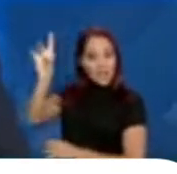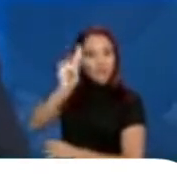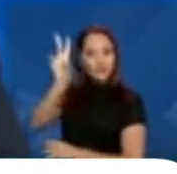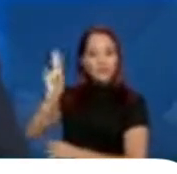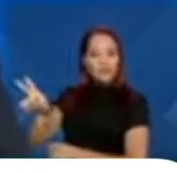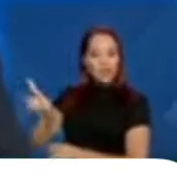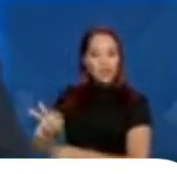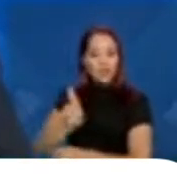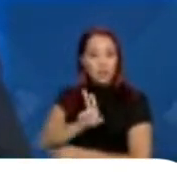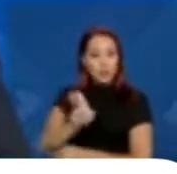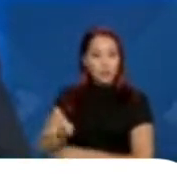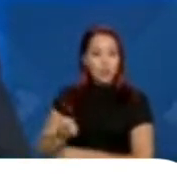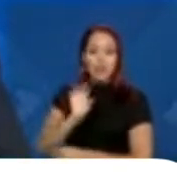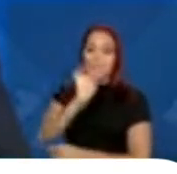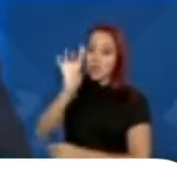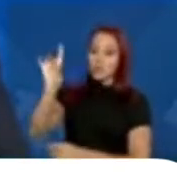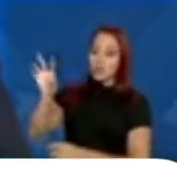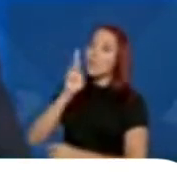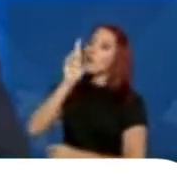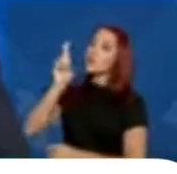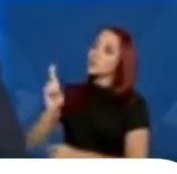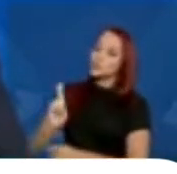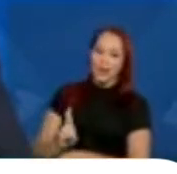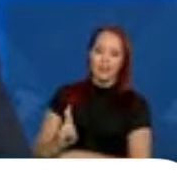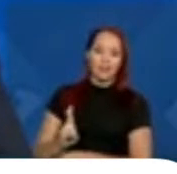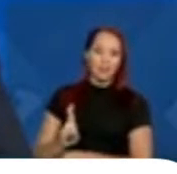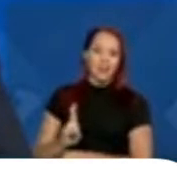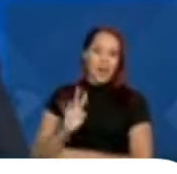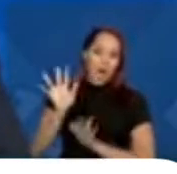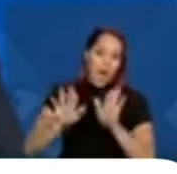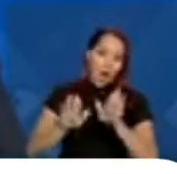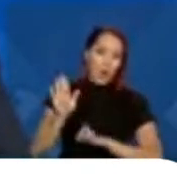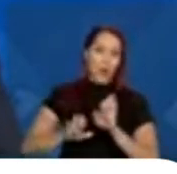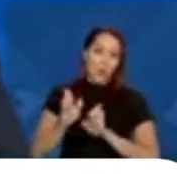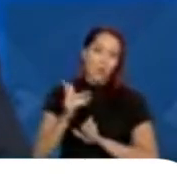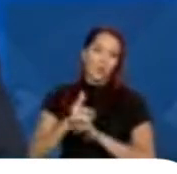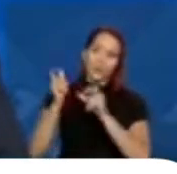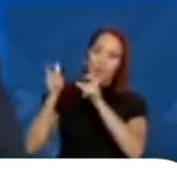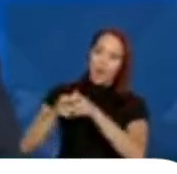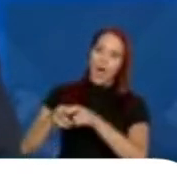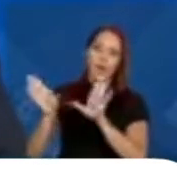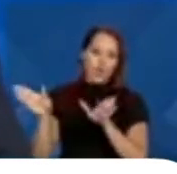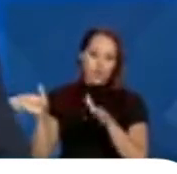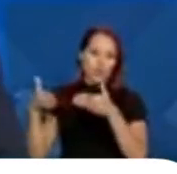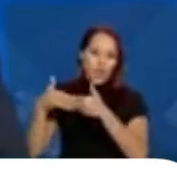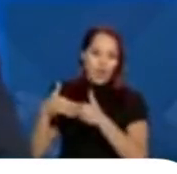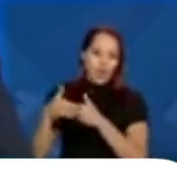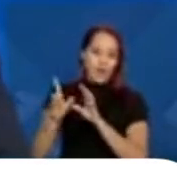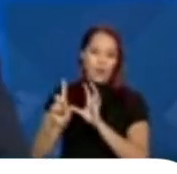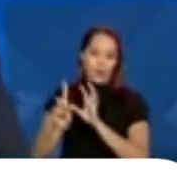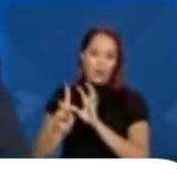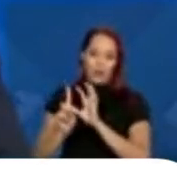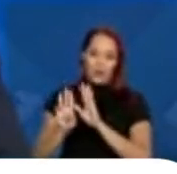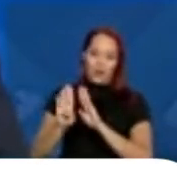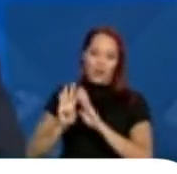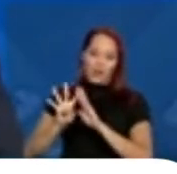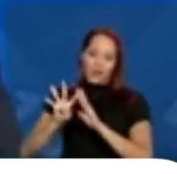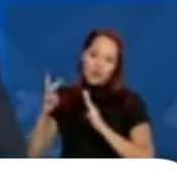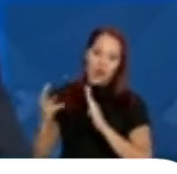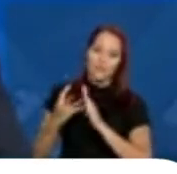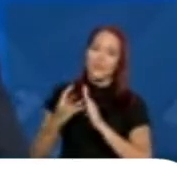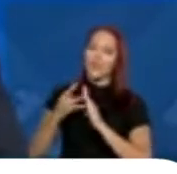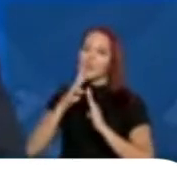um tem os seus resultados. Em alguns lugares o isolamento dá resultado, em outros lugares o isolamento não deu